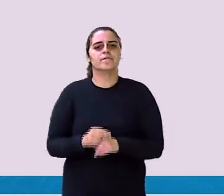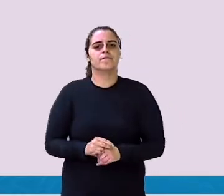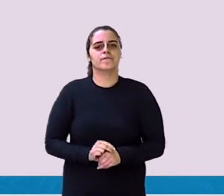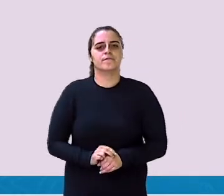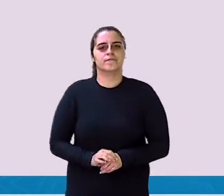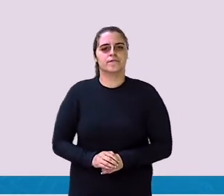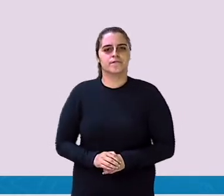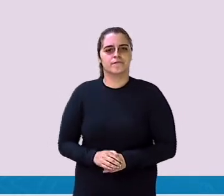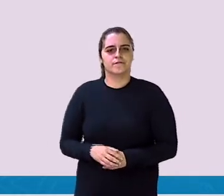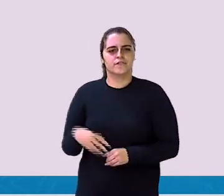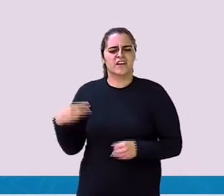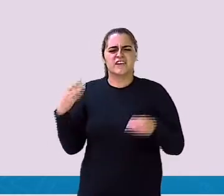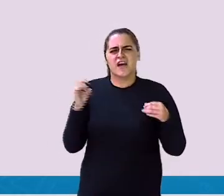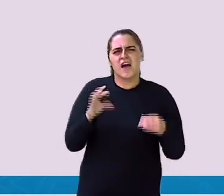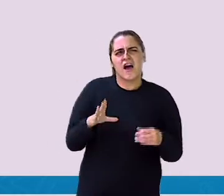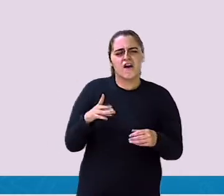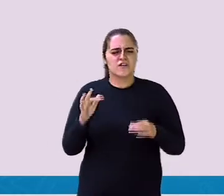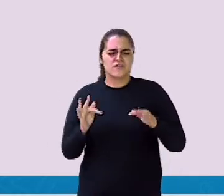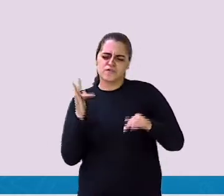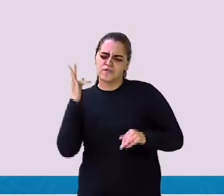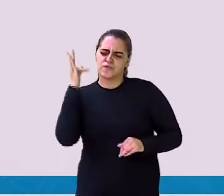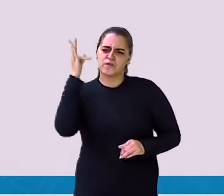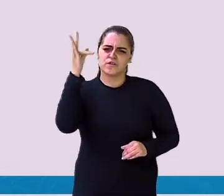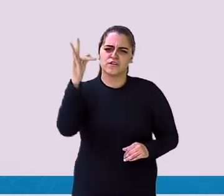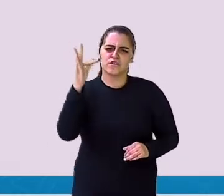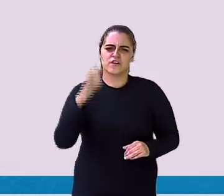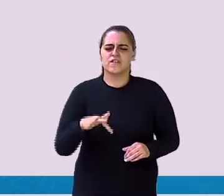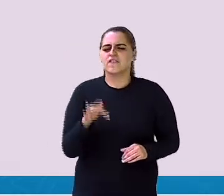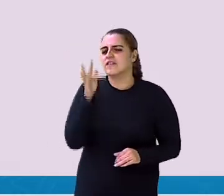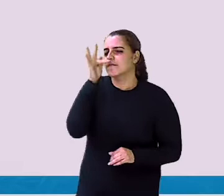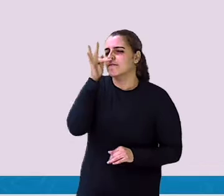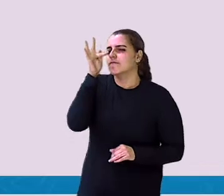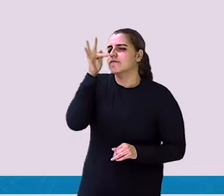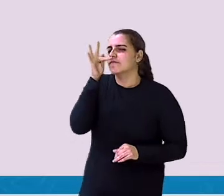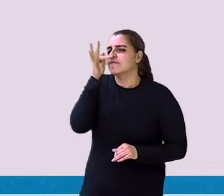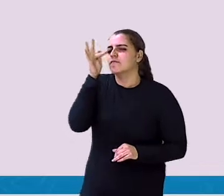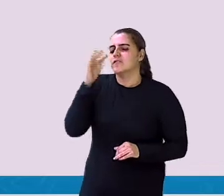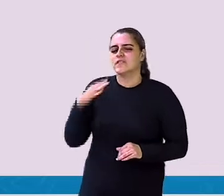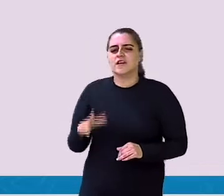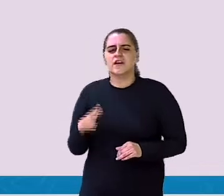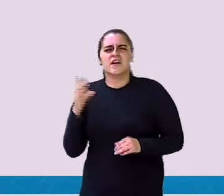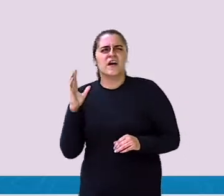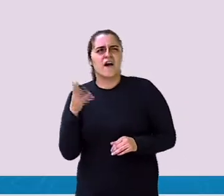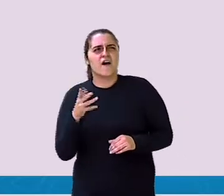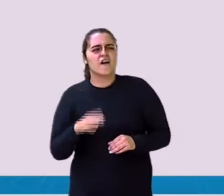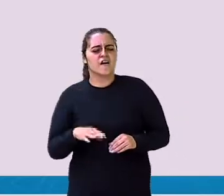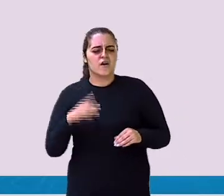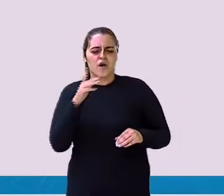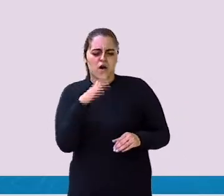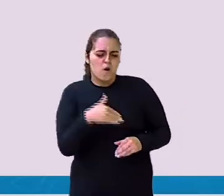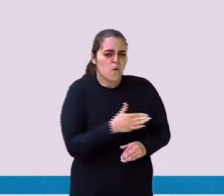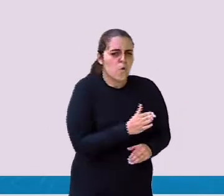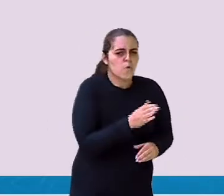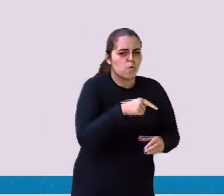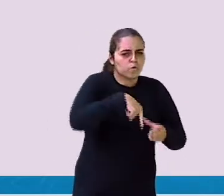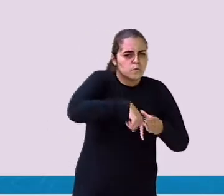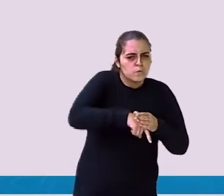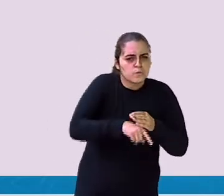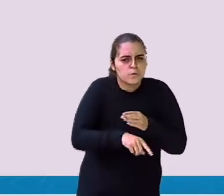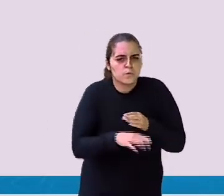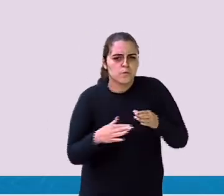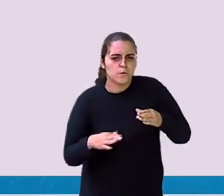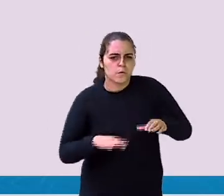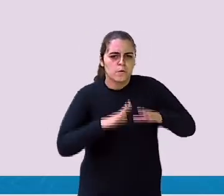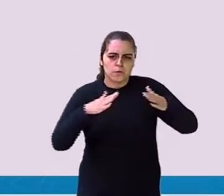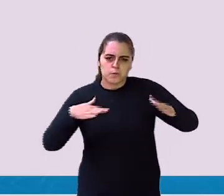Será que no futuro haverá flores Será que os peixes vão estar no mar